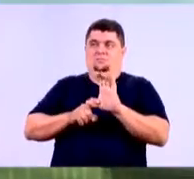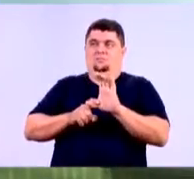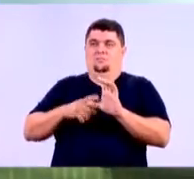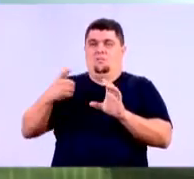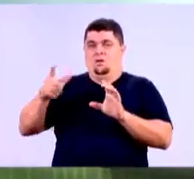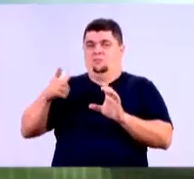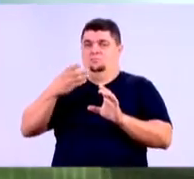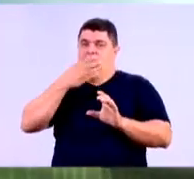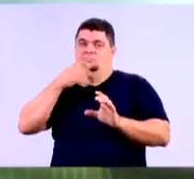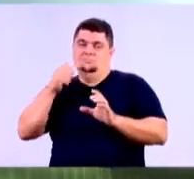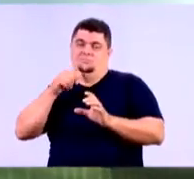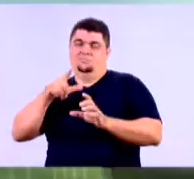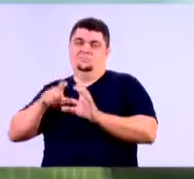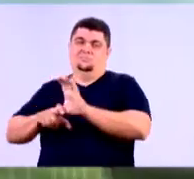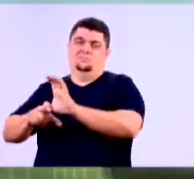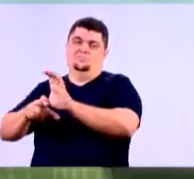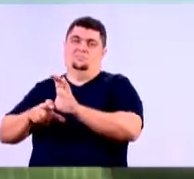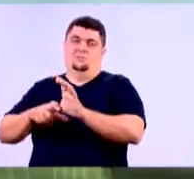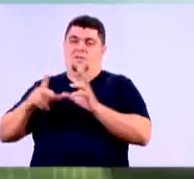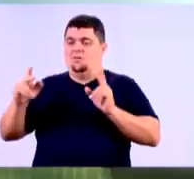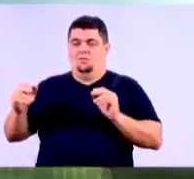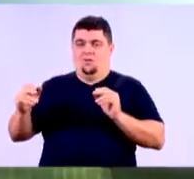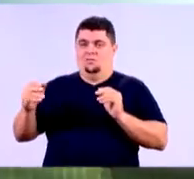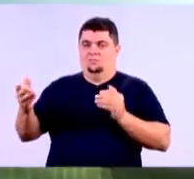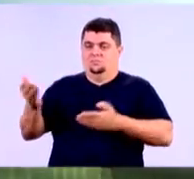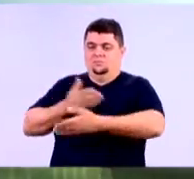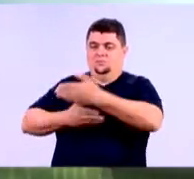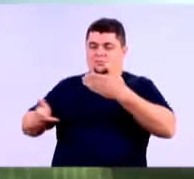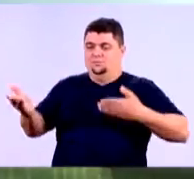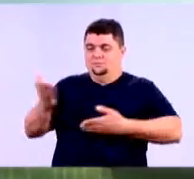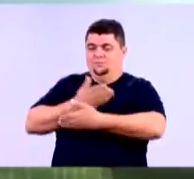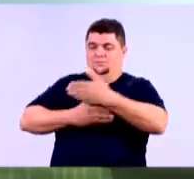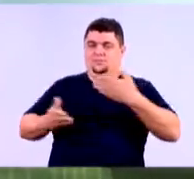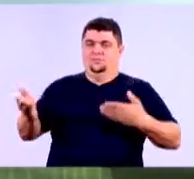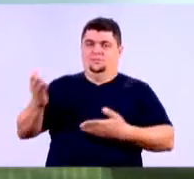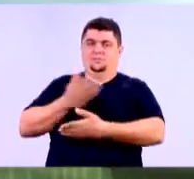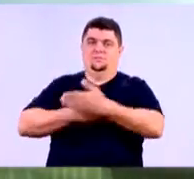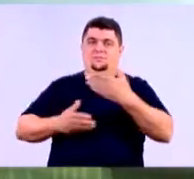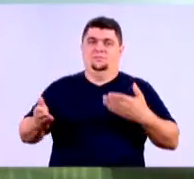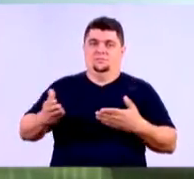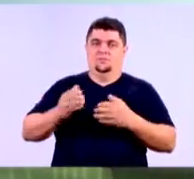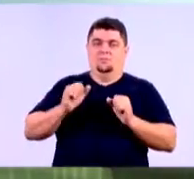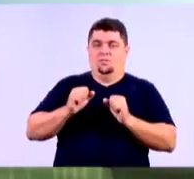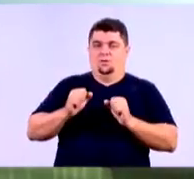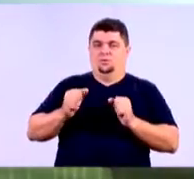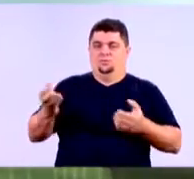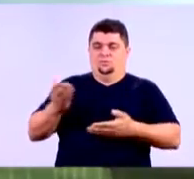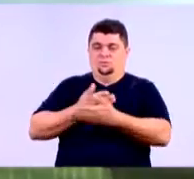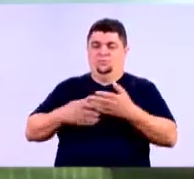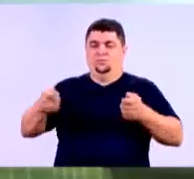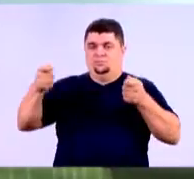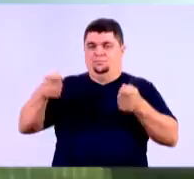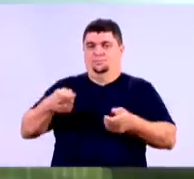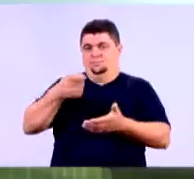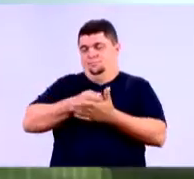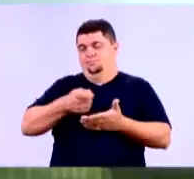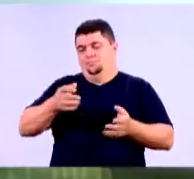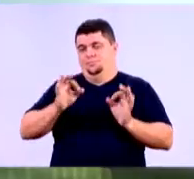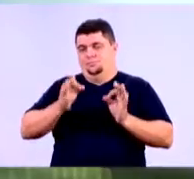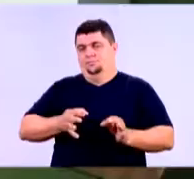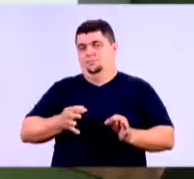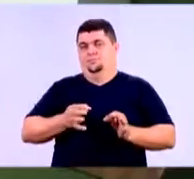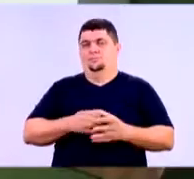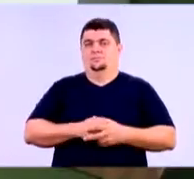seu cônjuge tem, a dívida do cônjuge pode te atingir o seu patrimônio, né? Judicialmente pode ser executado e você vai ter que acabar pagando essa dívida